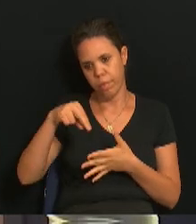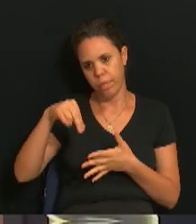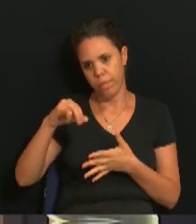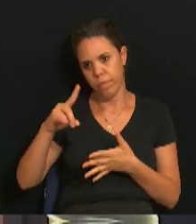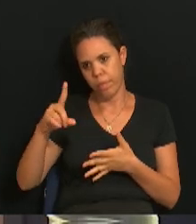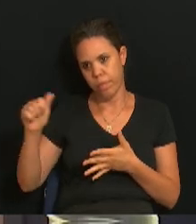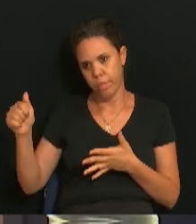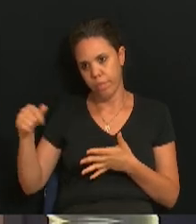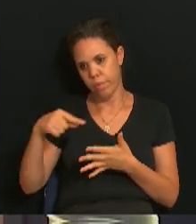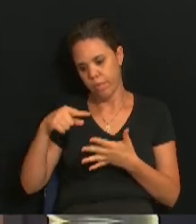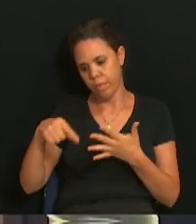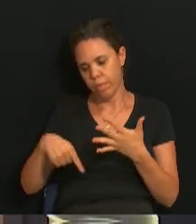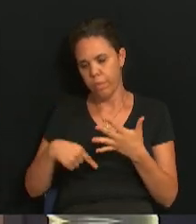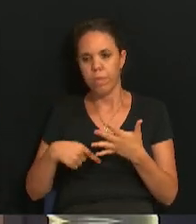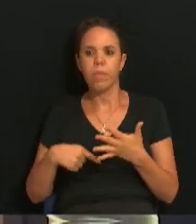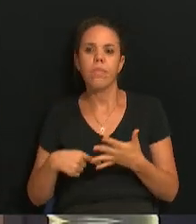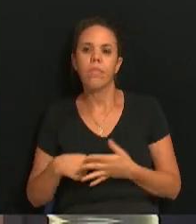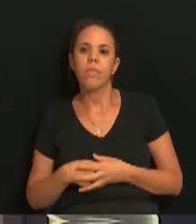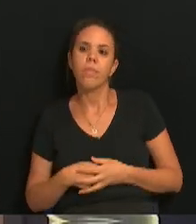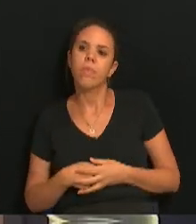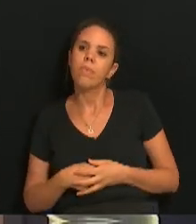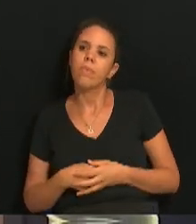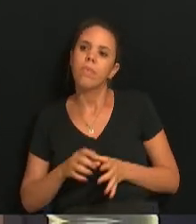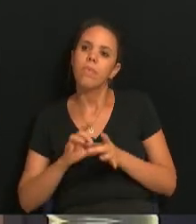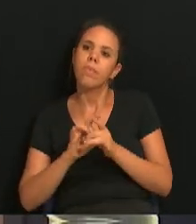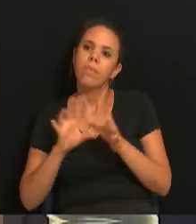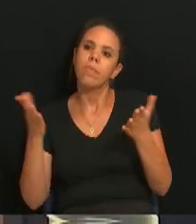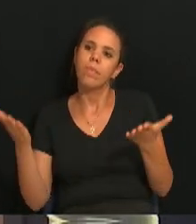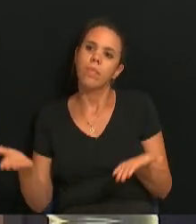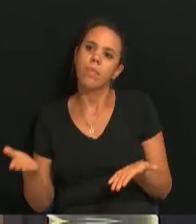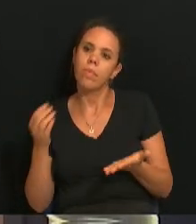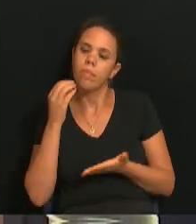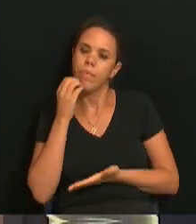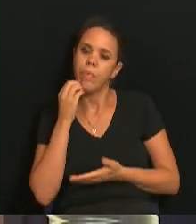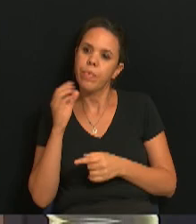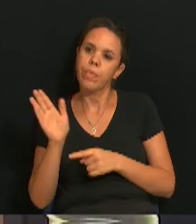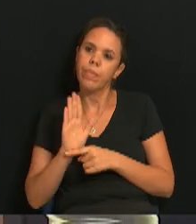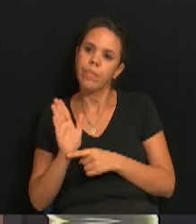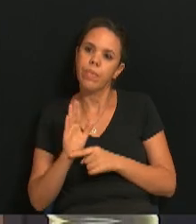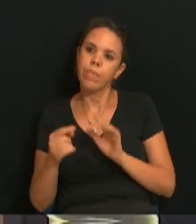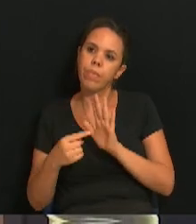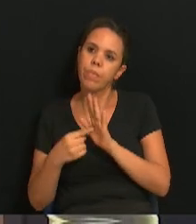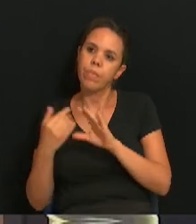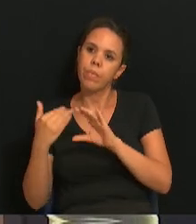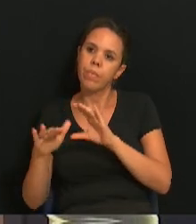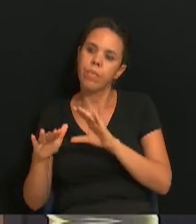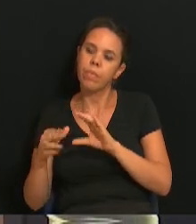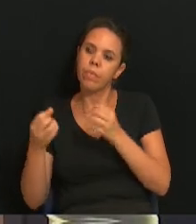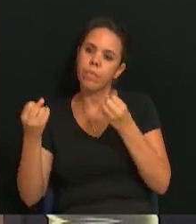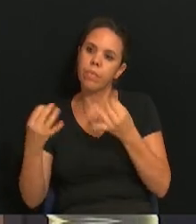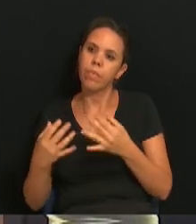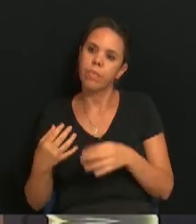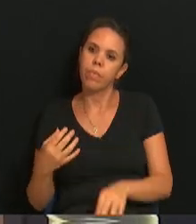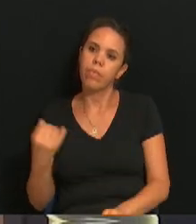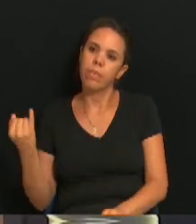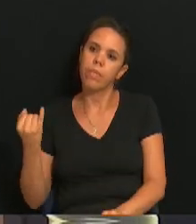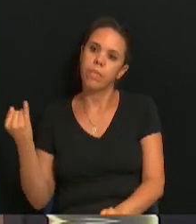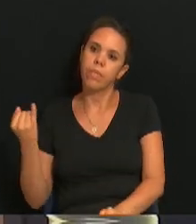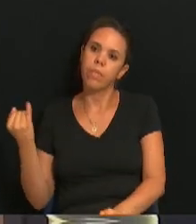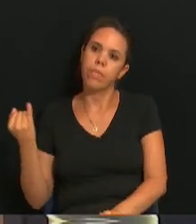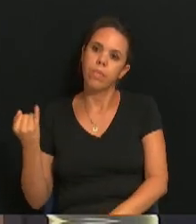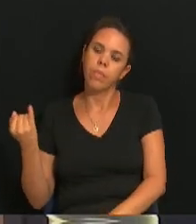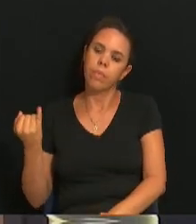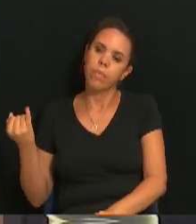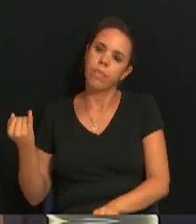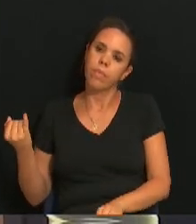ambas do Marilene Cabral, que se dispuseram a fazer os vídeos, né, dando o seu depoimento da importância